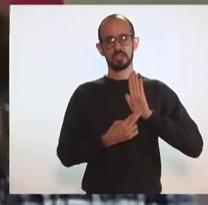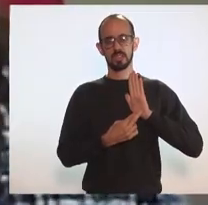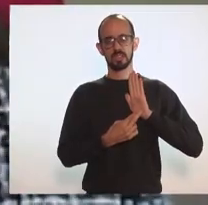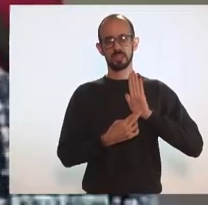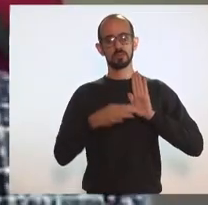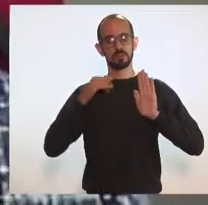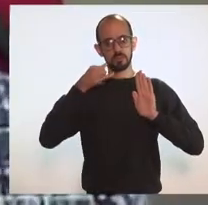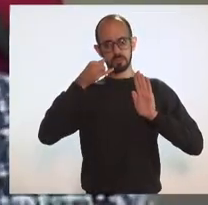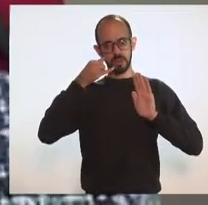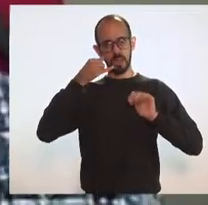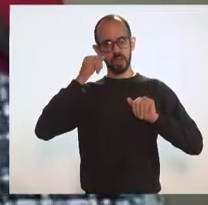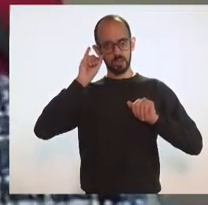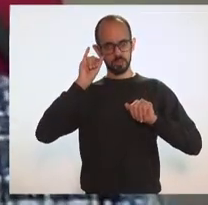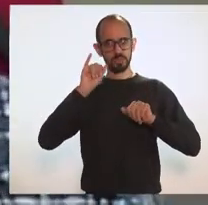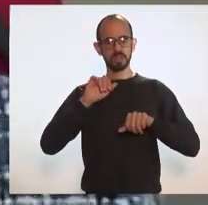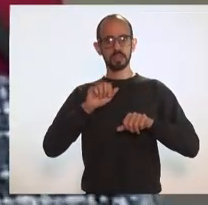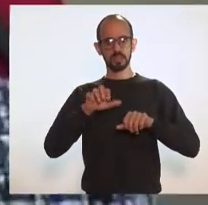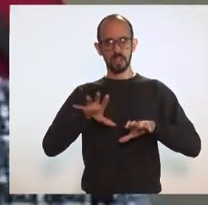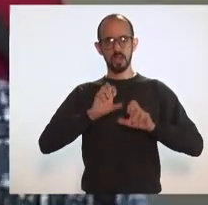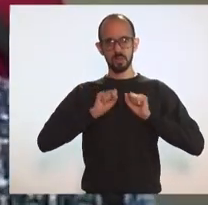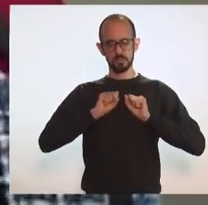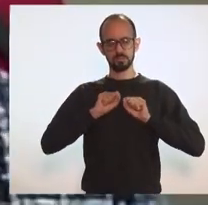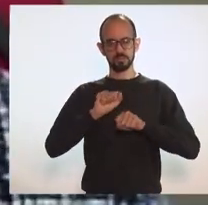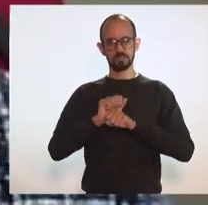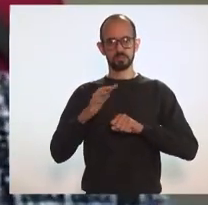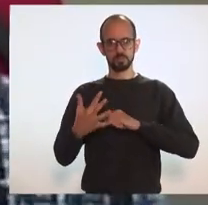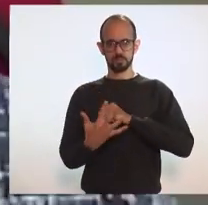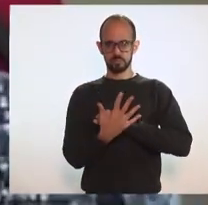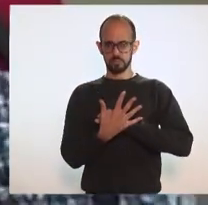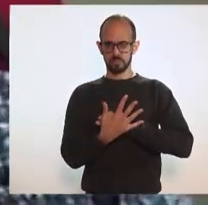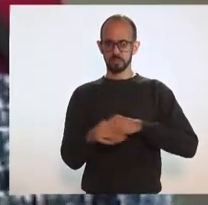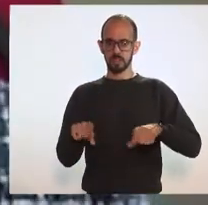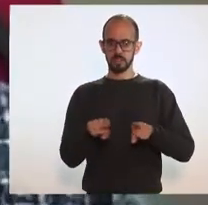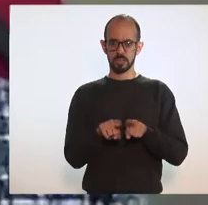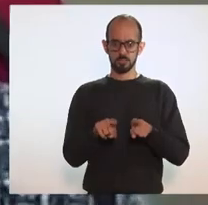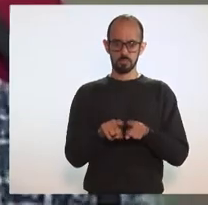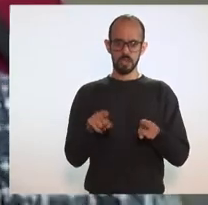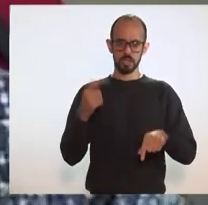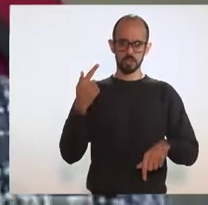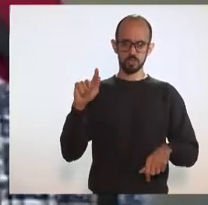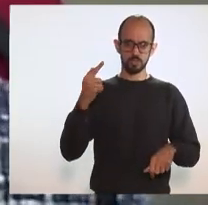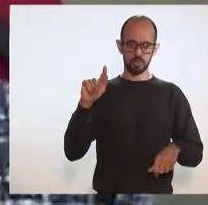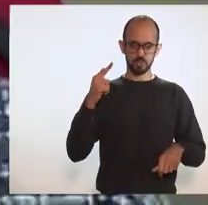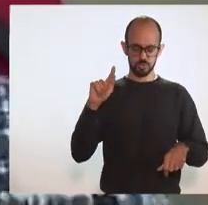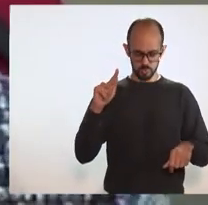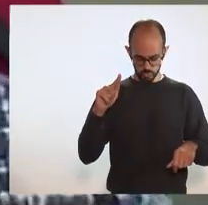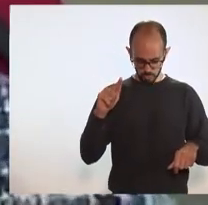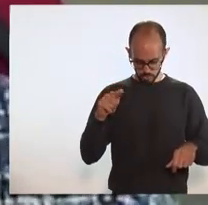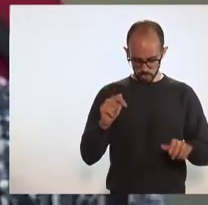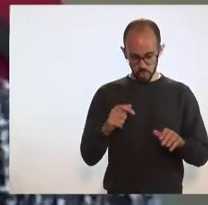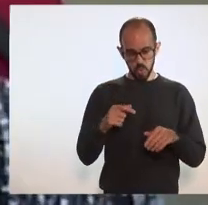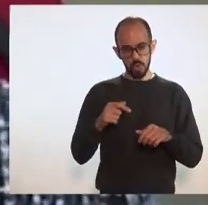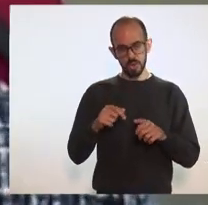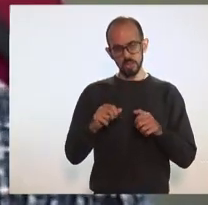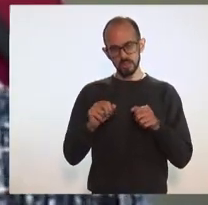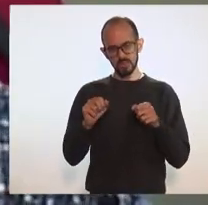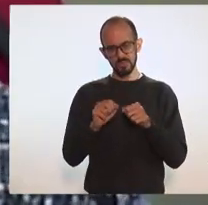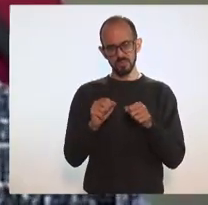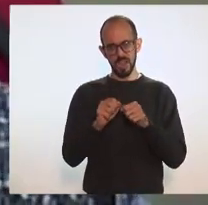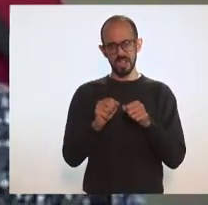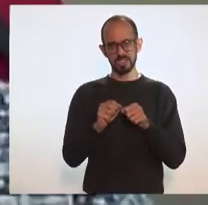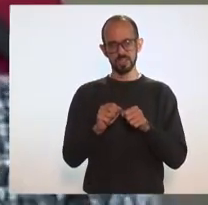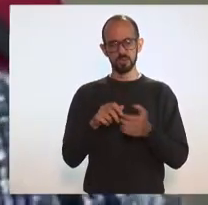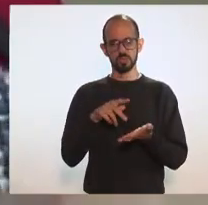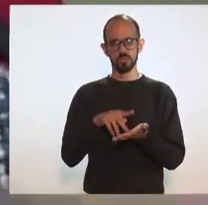para o enfrentamento da cor vídeo 19 do outro lado e os pego que os gestores exerçam né a